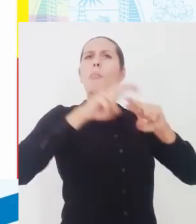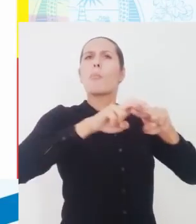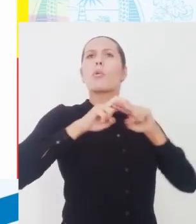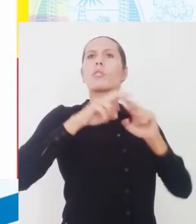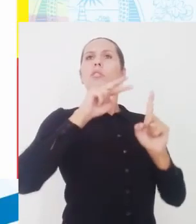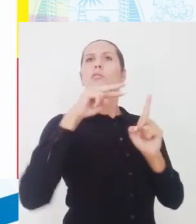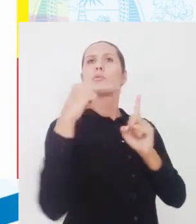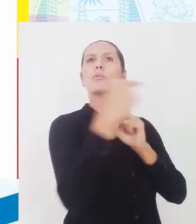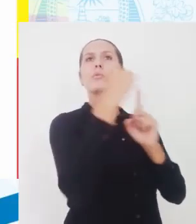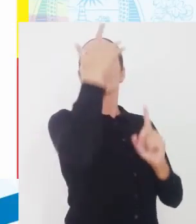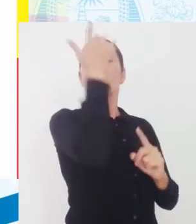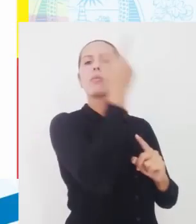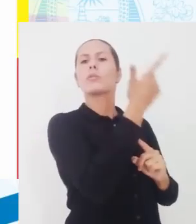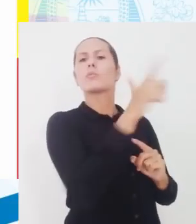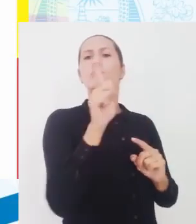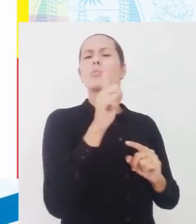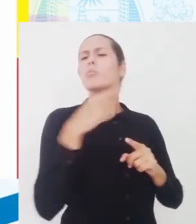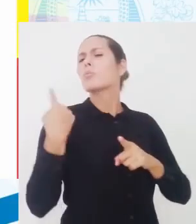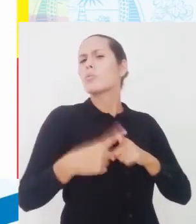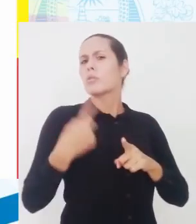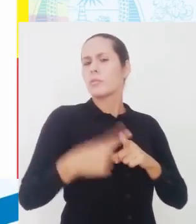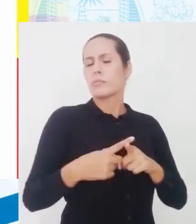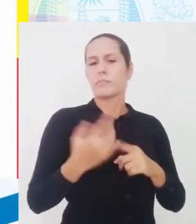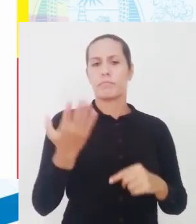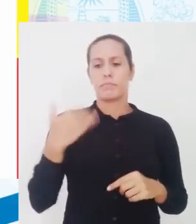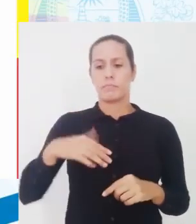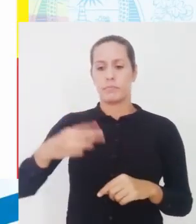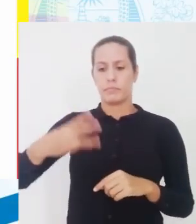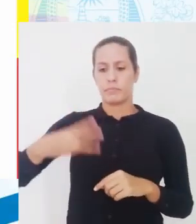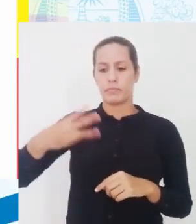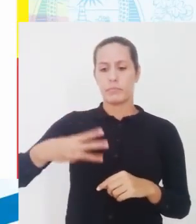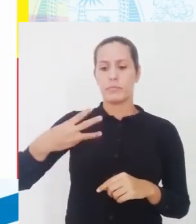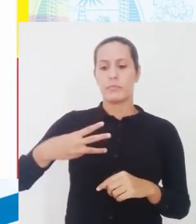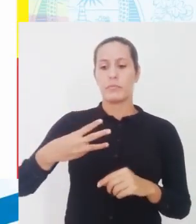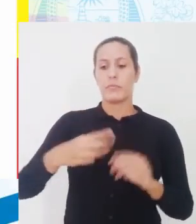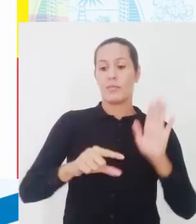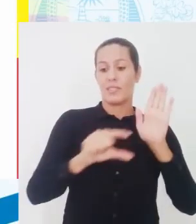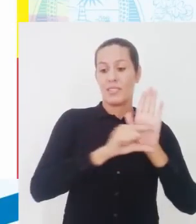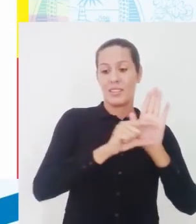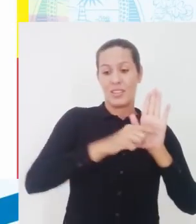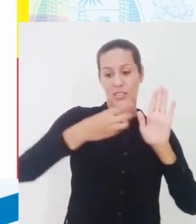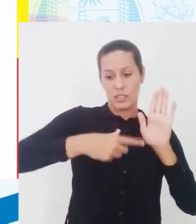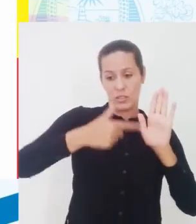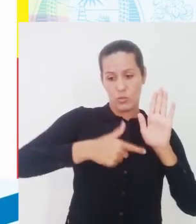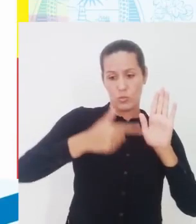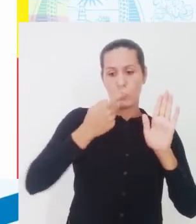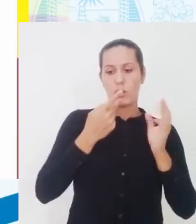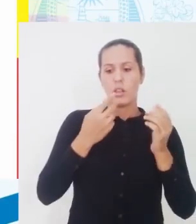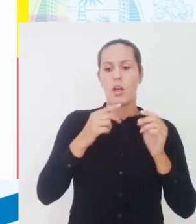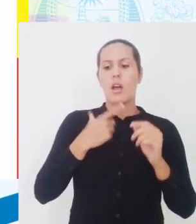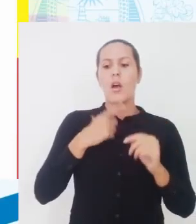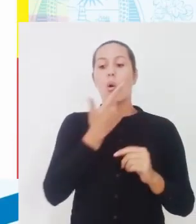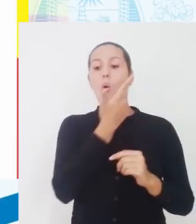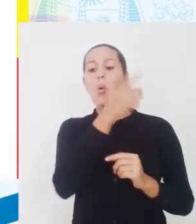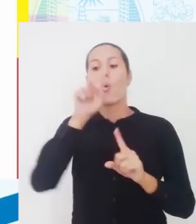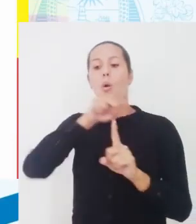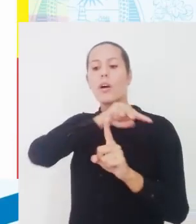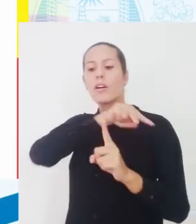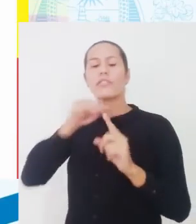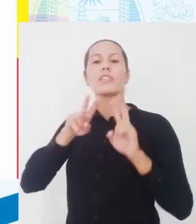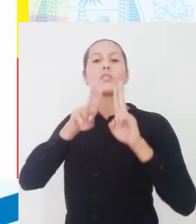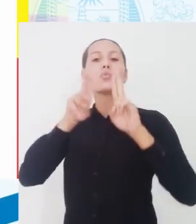segunda estrofe, a voz do poema traz uma outra visão sobre seu tamanho. Que outra visão é essa?